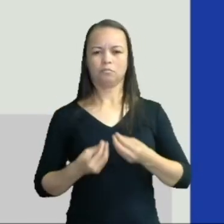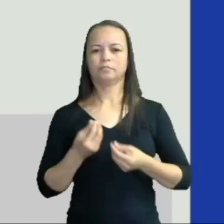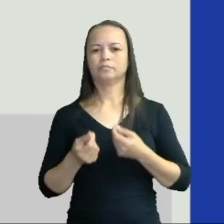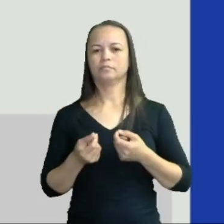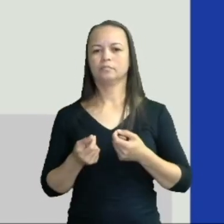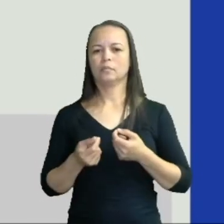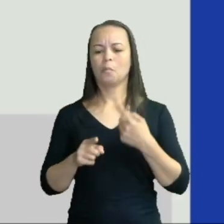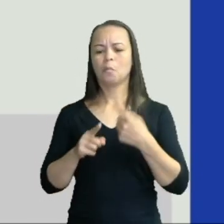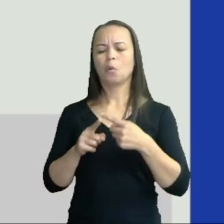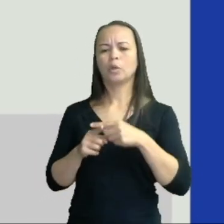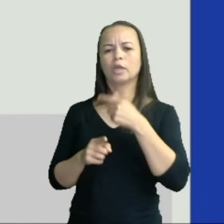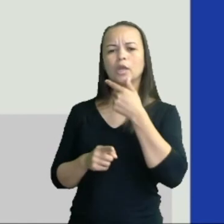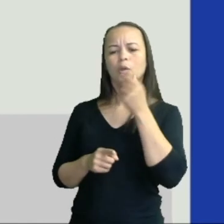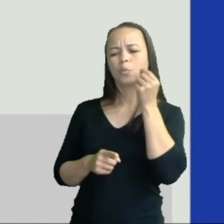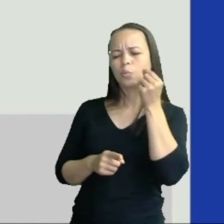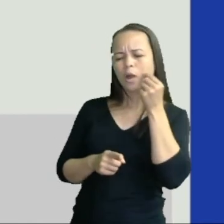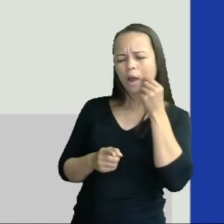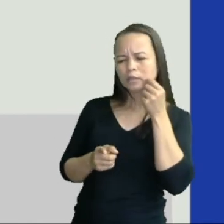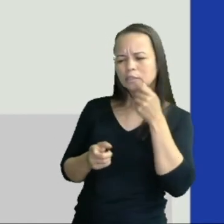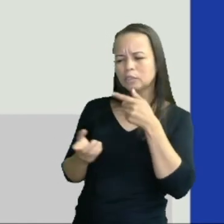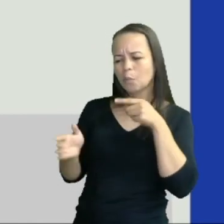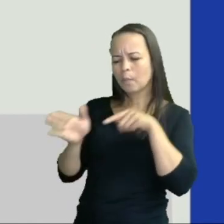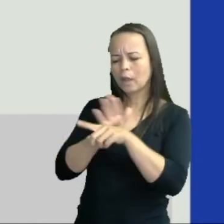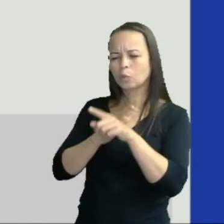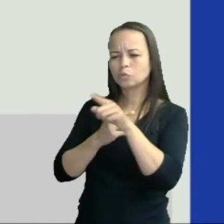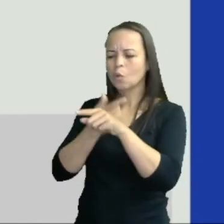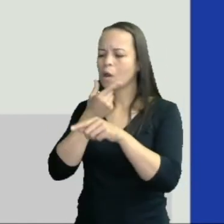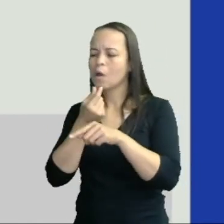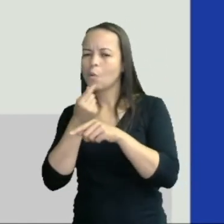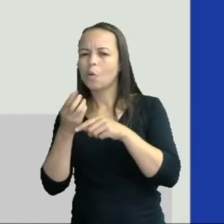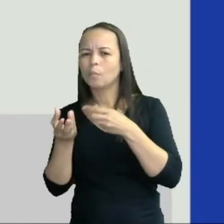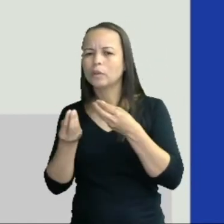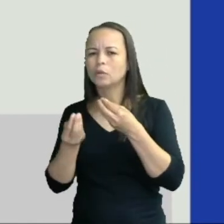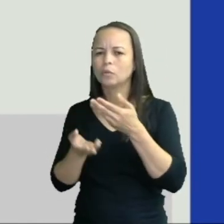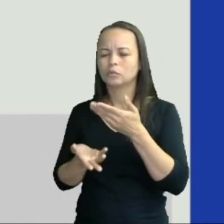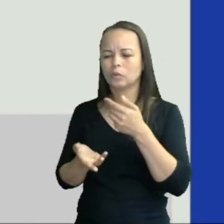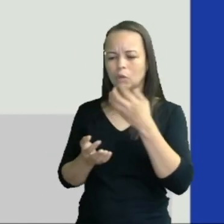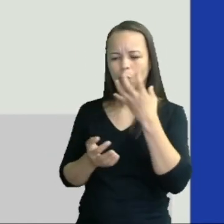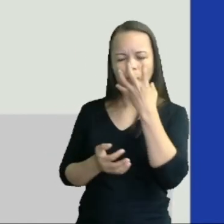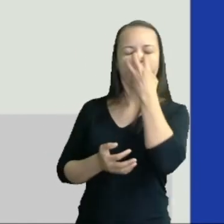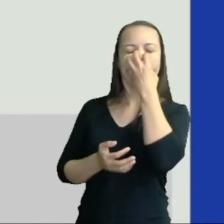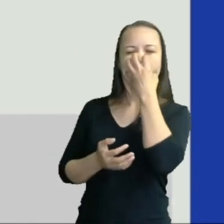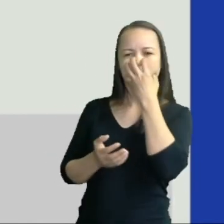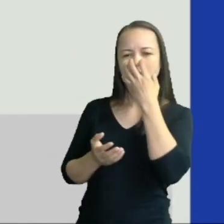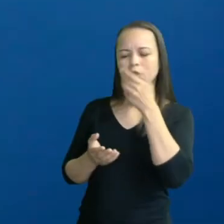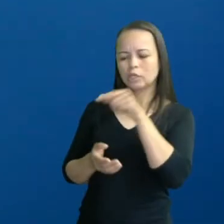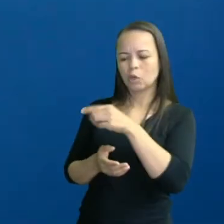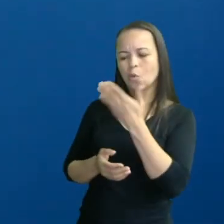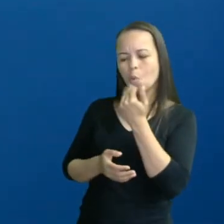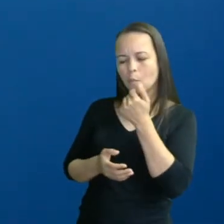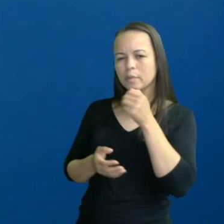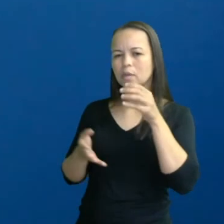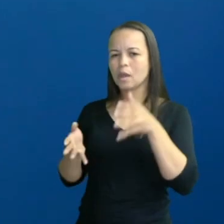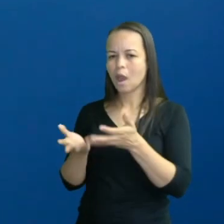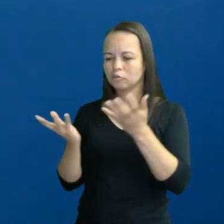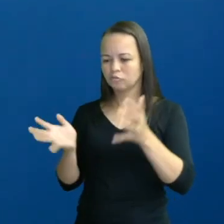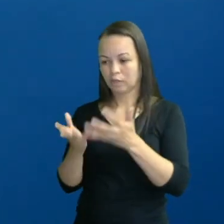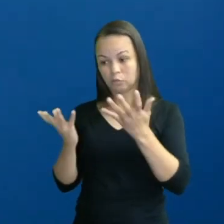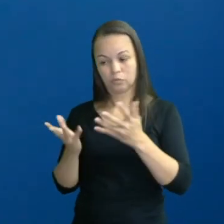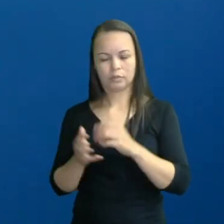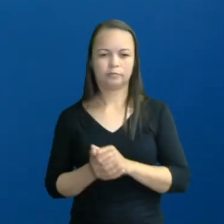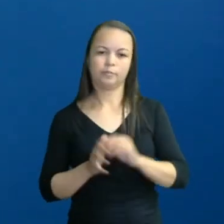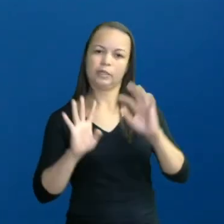o ratinho perguntou ao homem se ele usava máscara quando comia as verduras? Se vocês prestarem